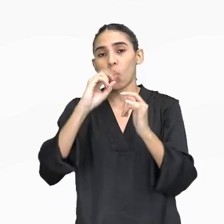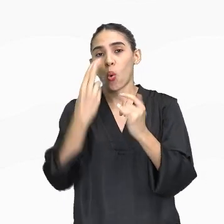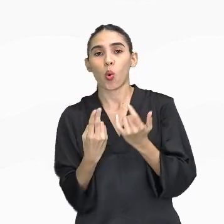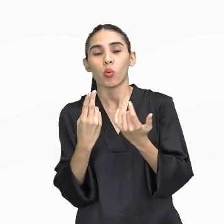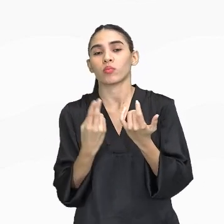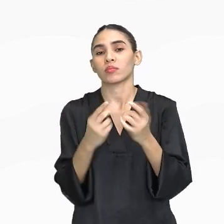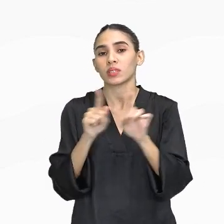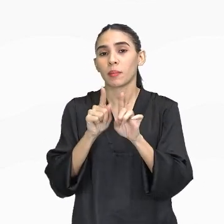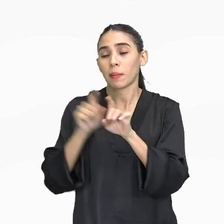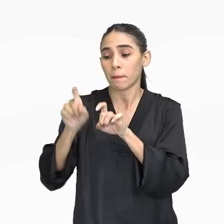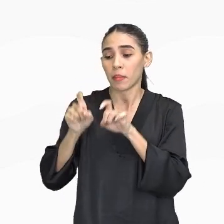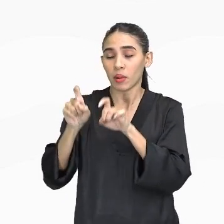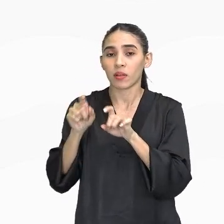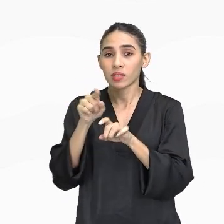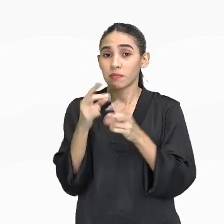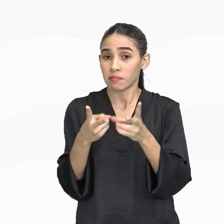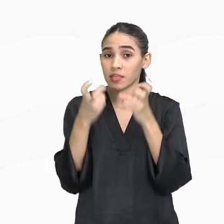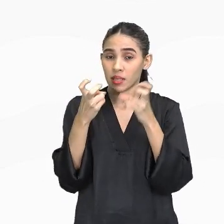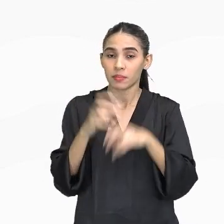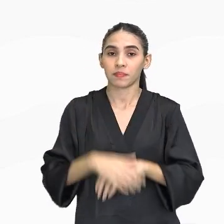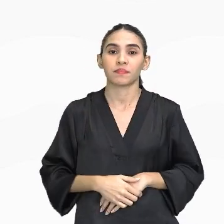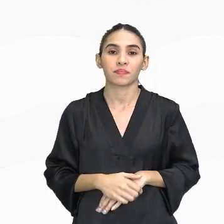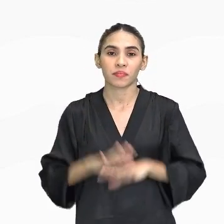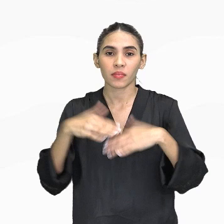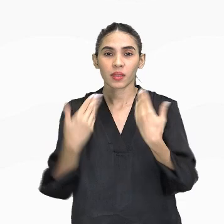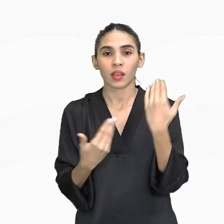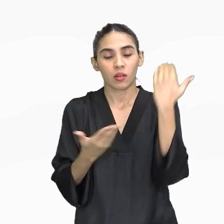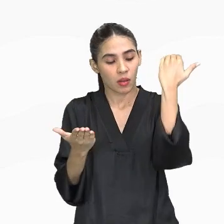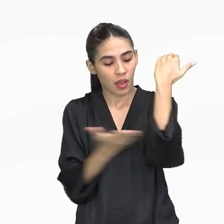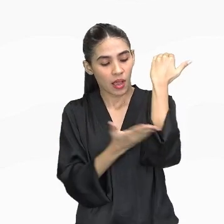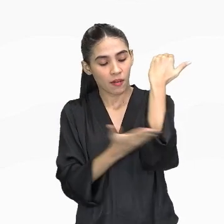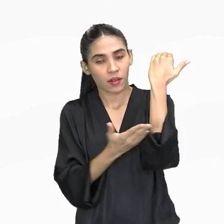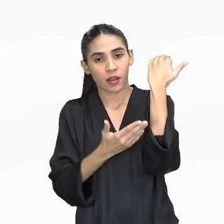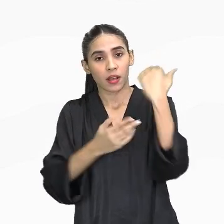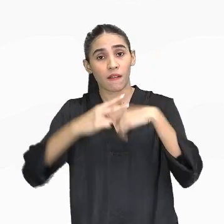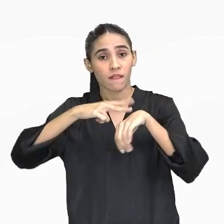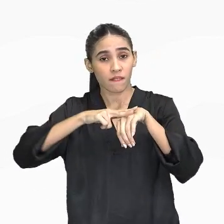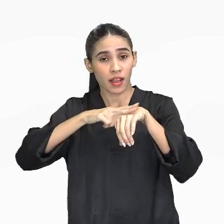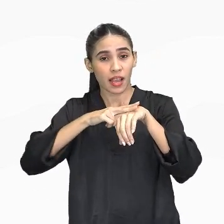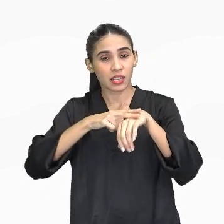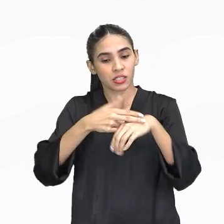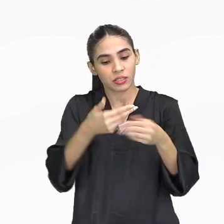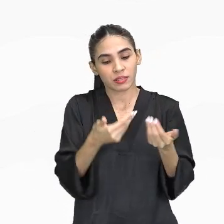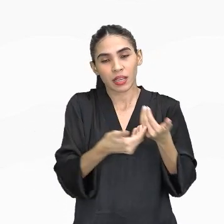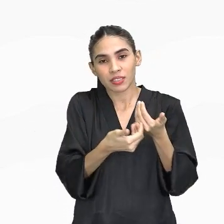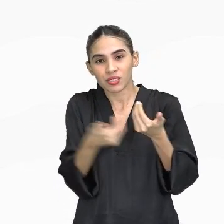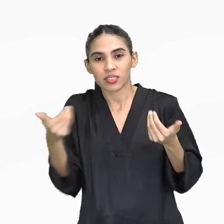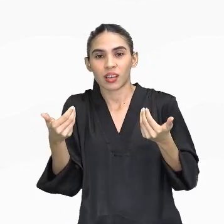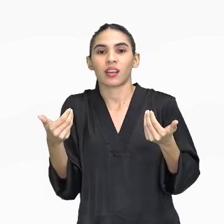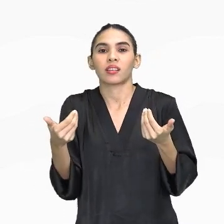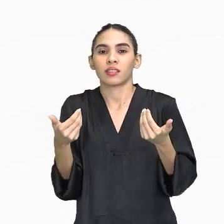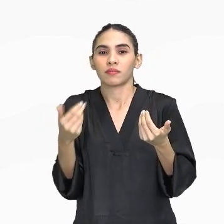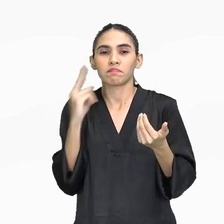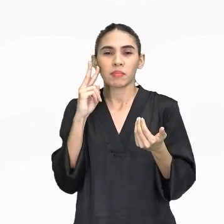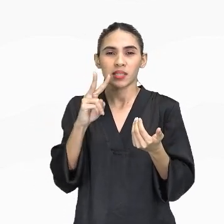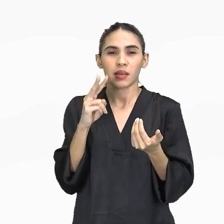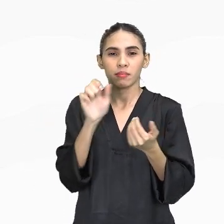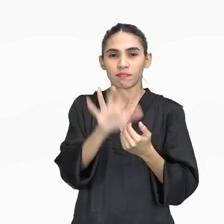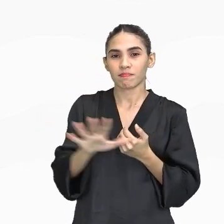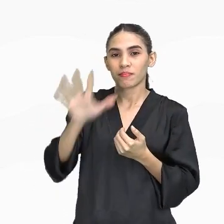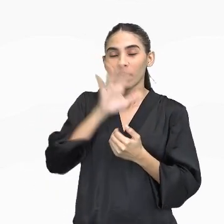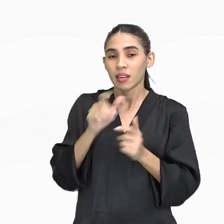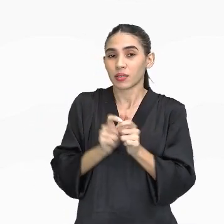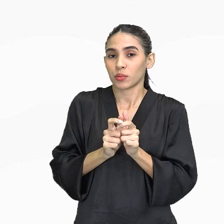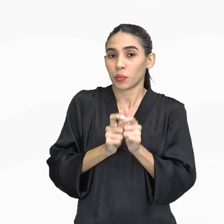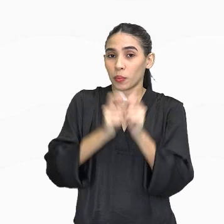Para agropecuária, como a gente pode observar. Então, essa retirada aí da cobertura vegetal, como a gente está observando e vem